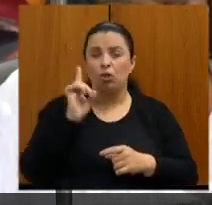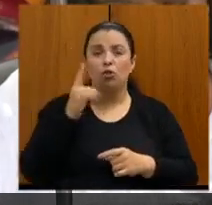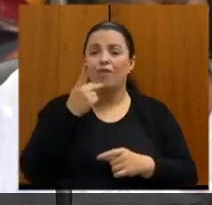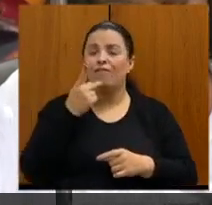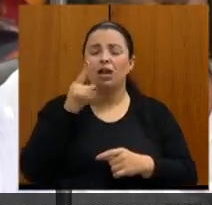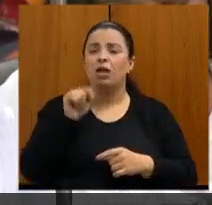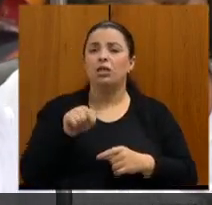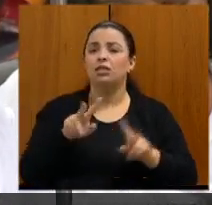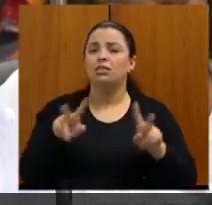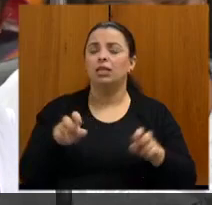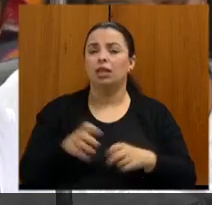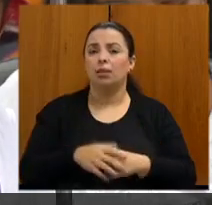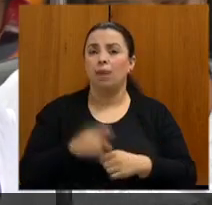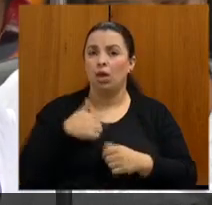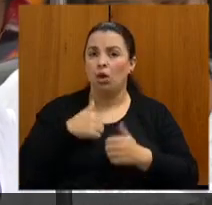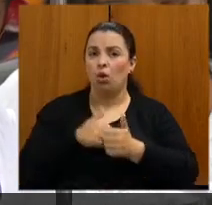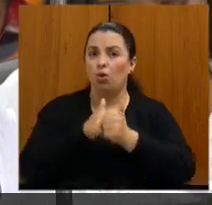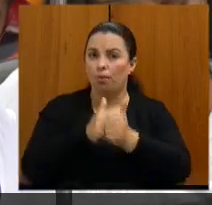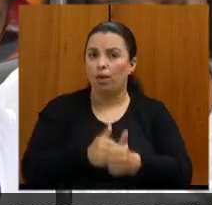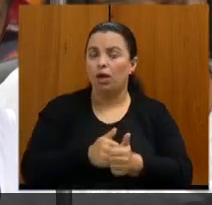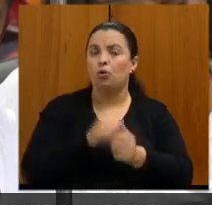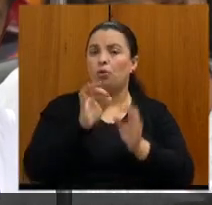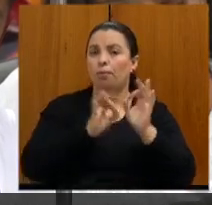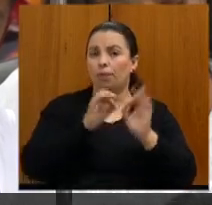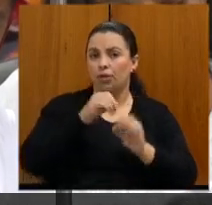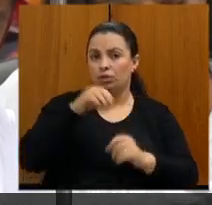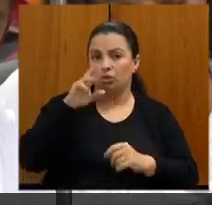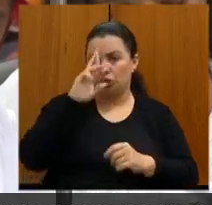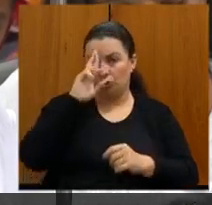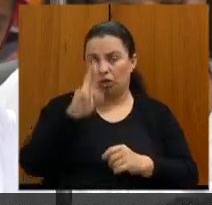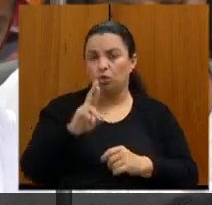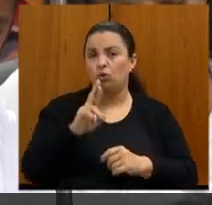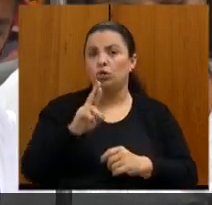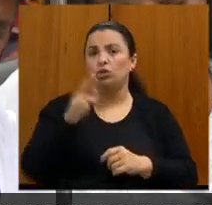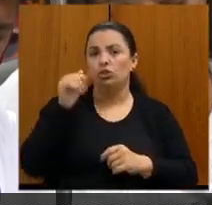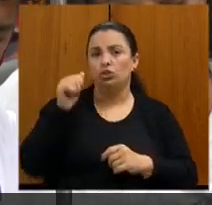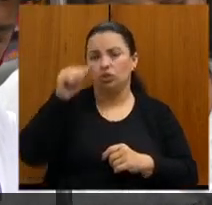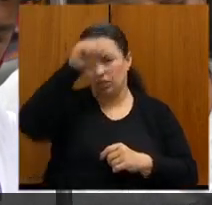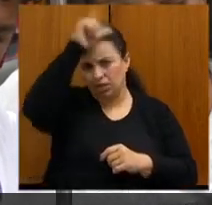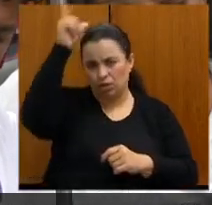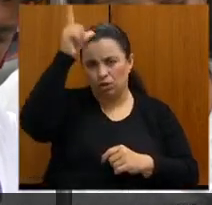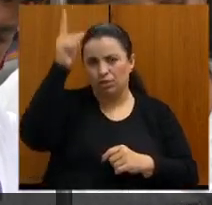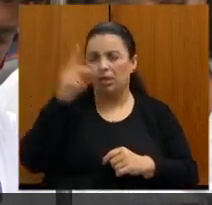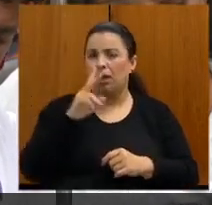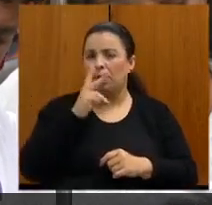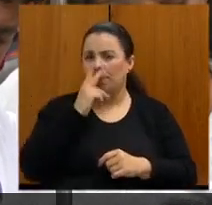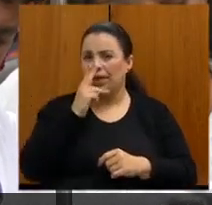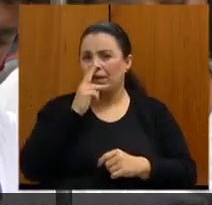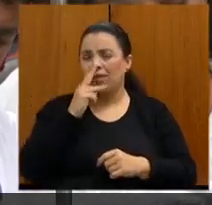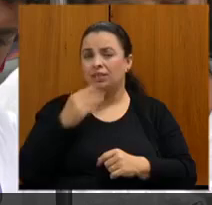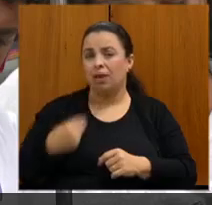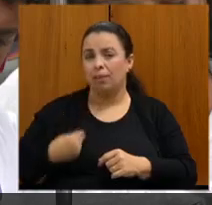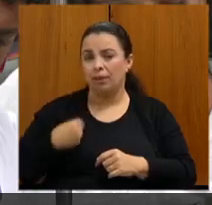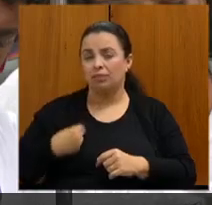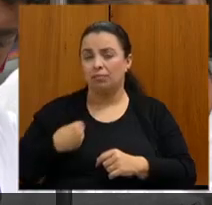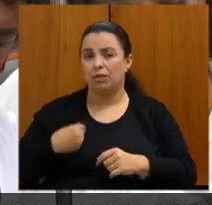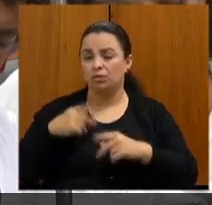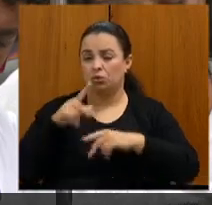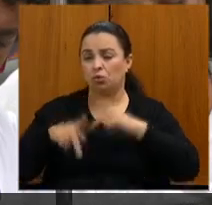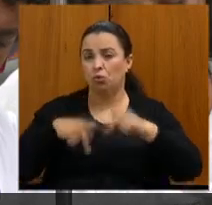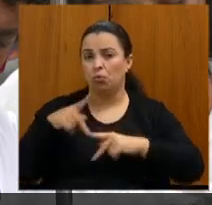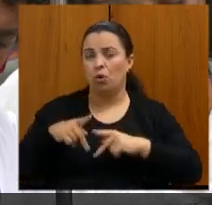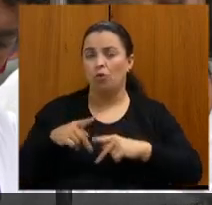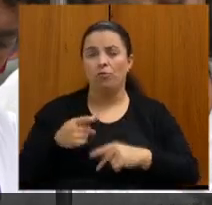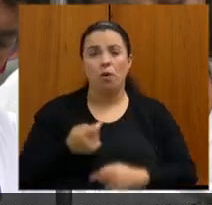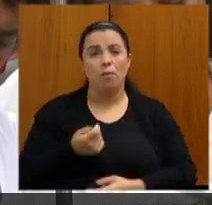disso eu tô acompanhando o plano diretor de Santa Luzia e muito complexa muito pequena Participação Popular porque uma